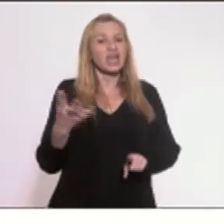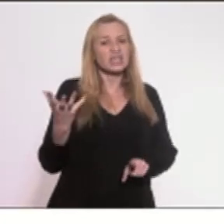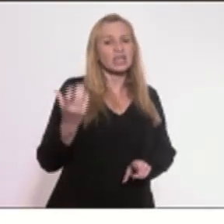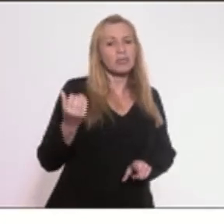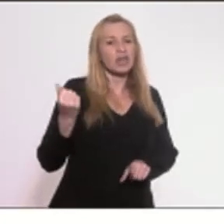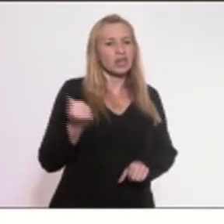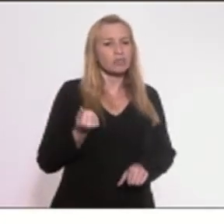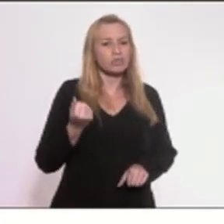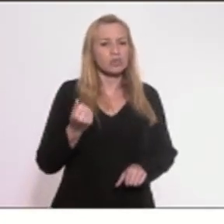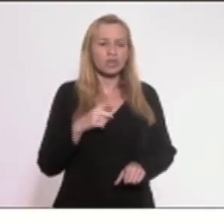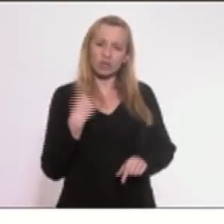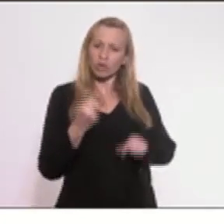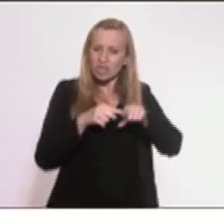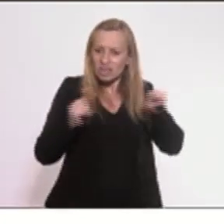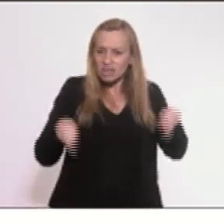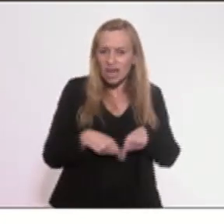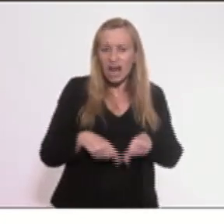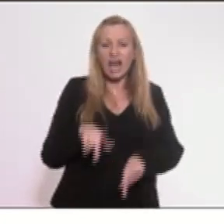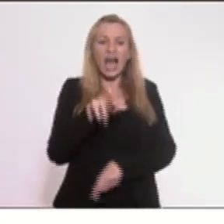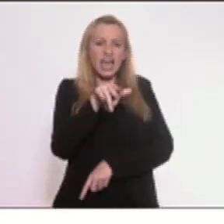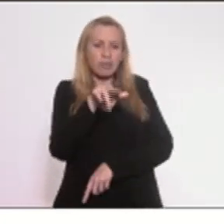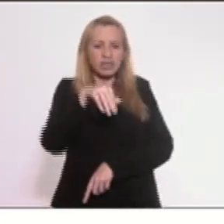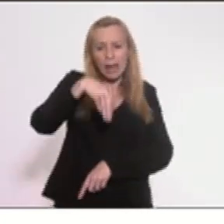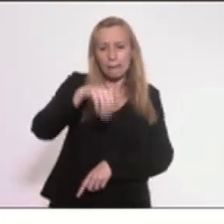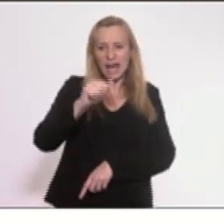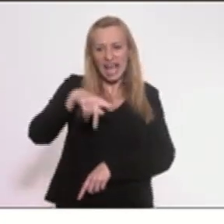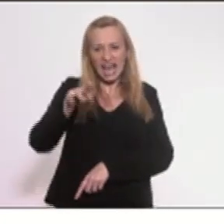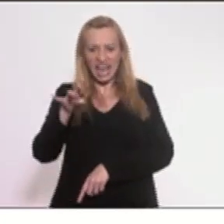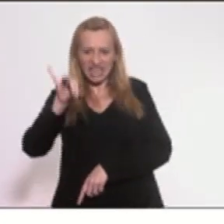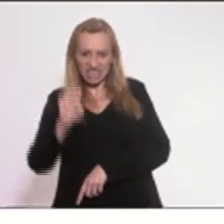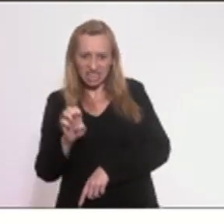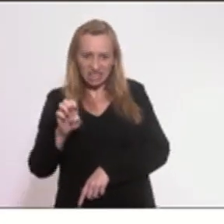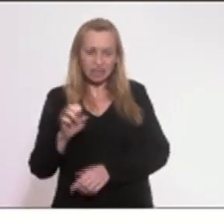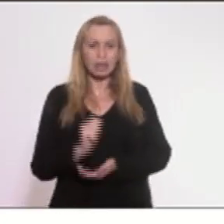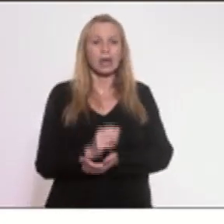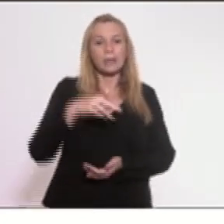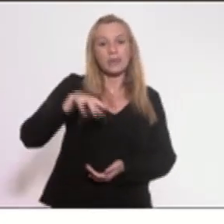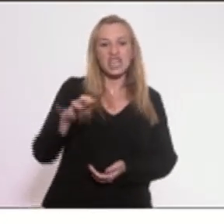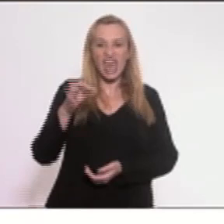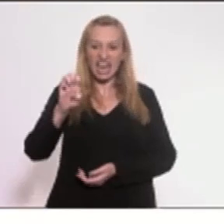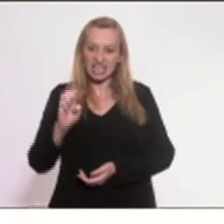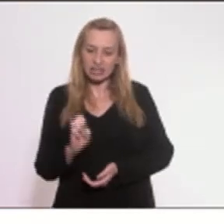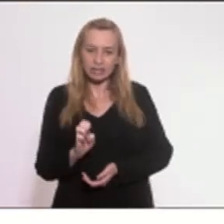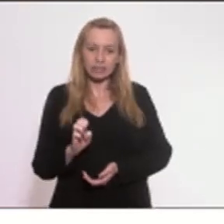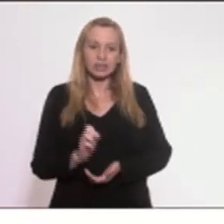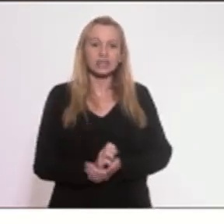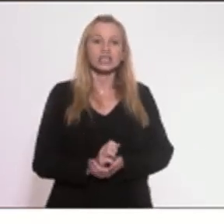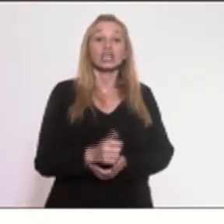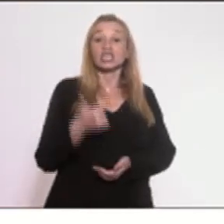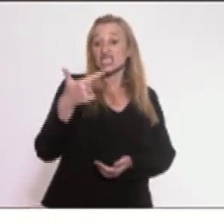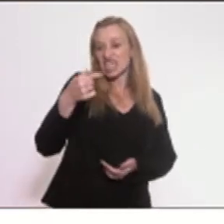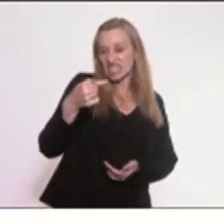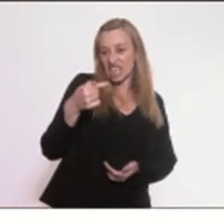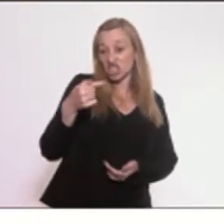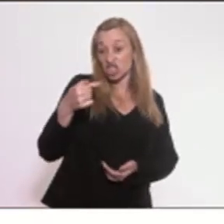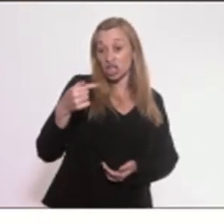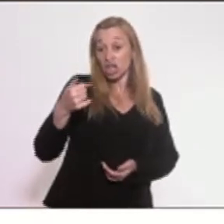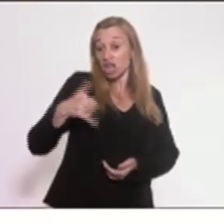nosso gabinete a irmã da Margarete, a Mirielle. Margarete, 17